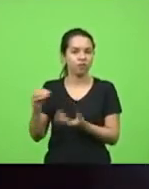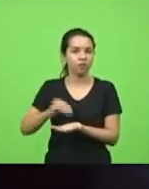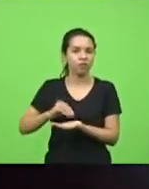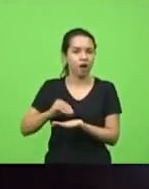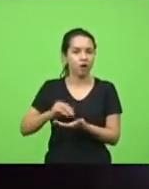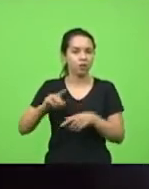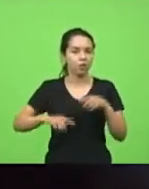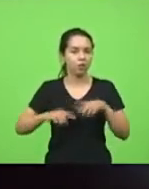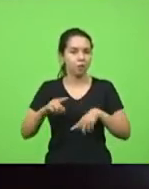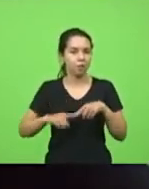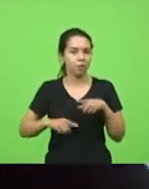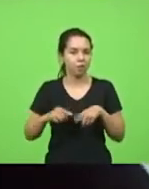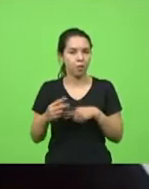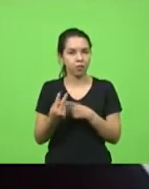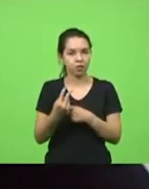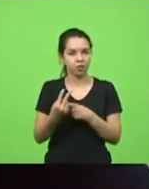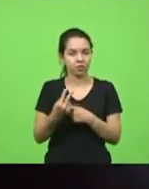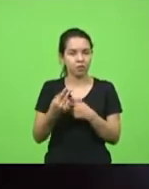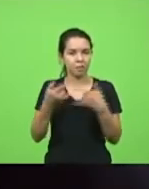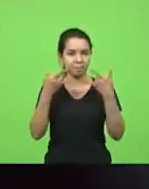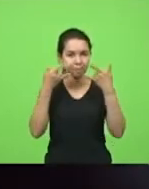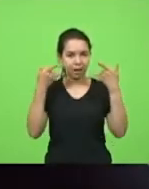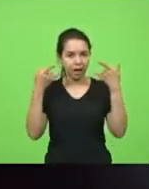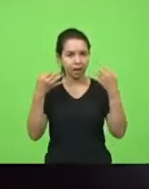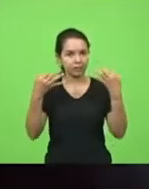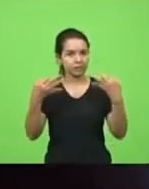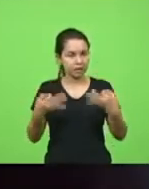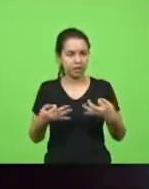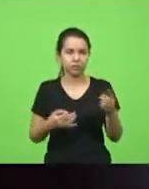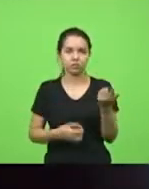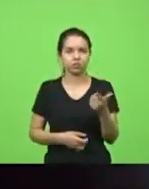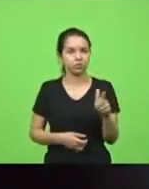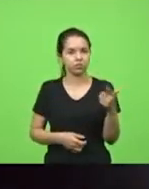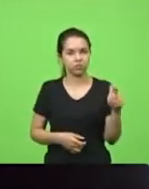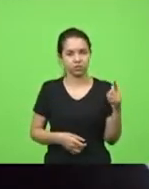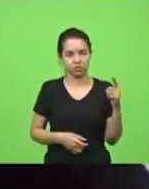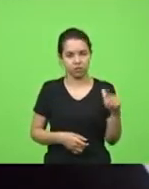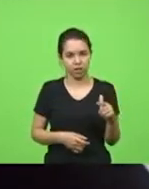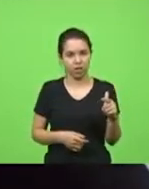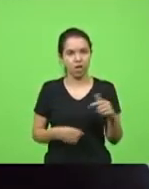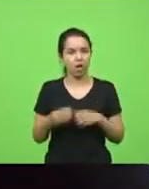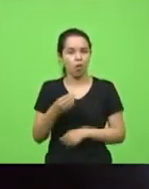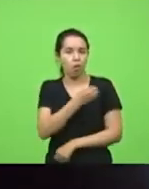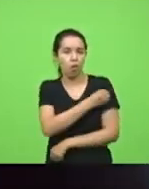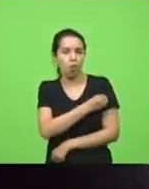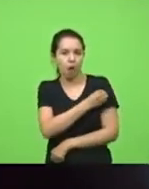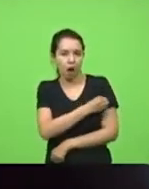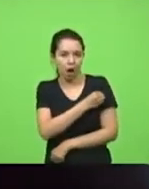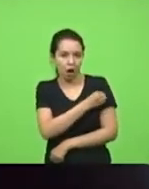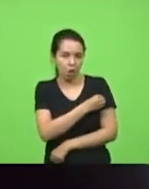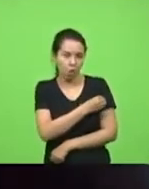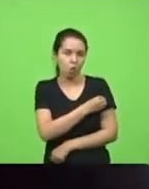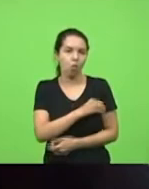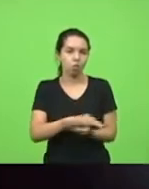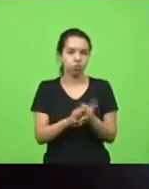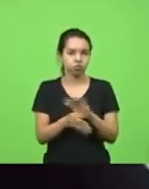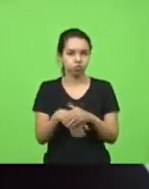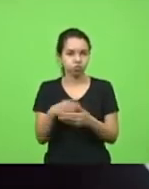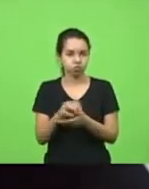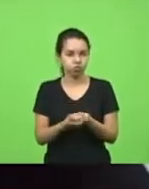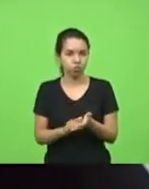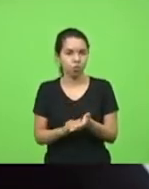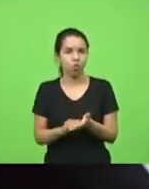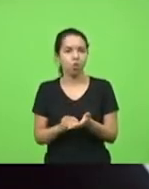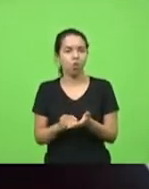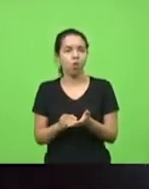as máscaras não são adequadas, o álcool gel não é suficiente e o ensino remoto, o